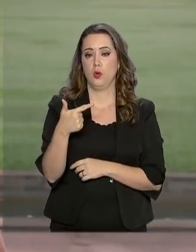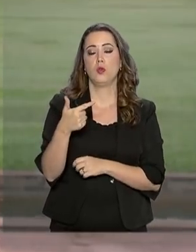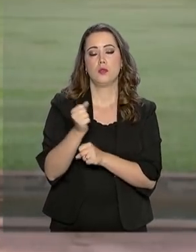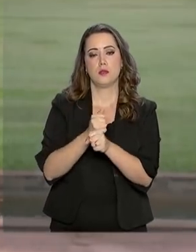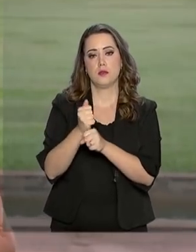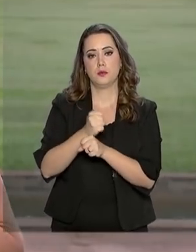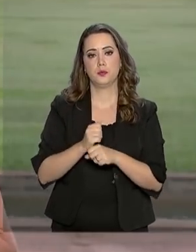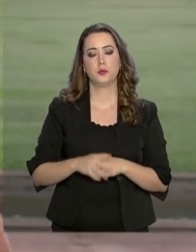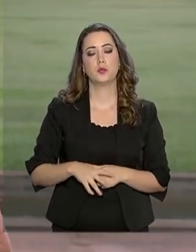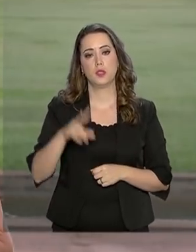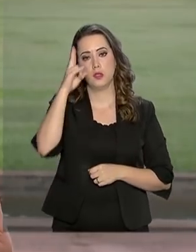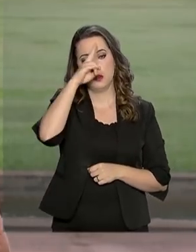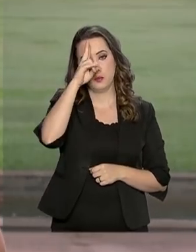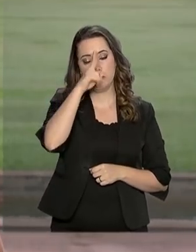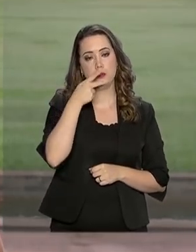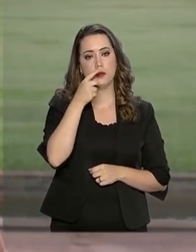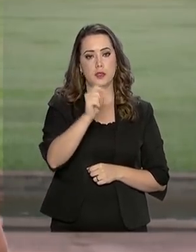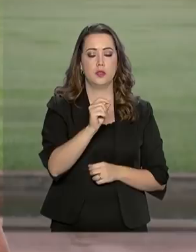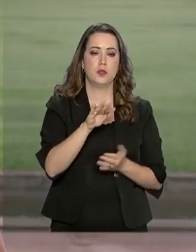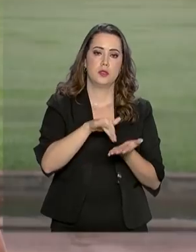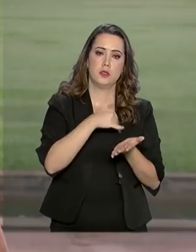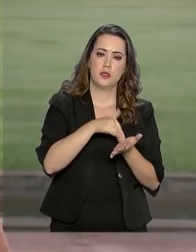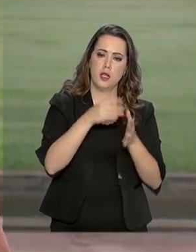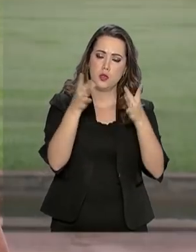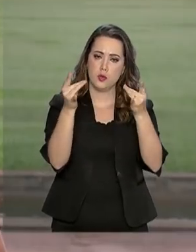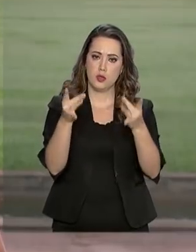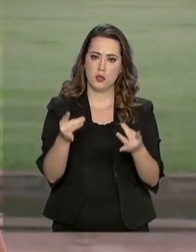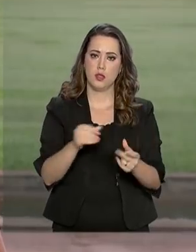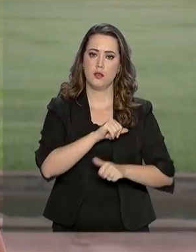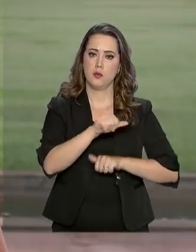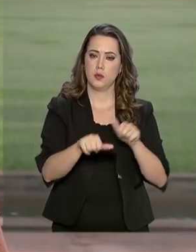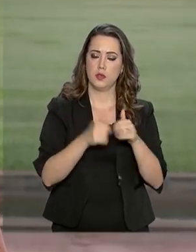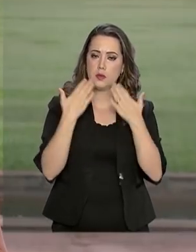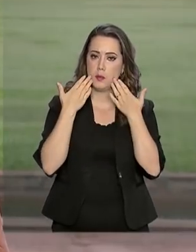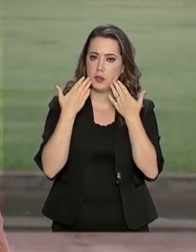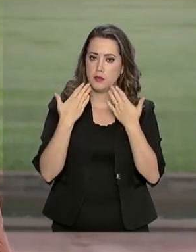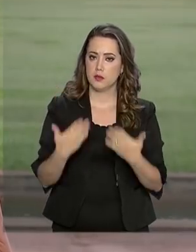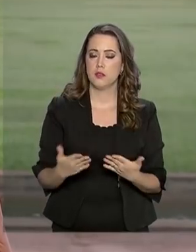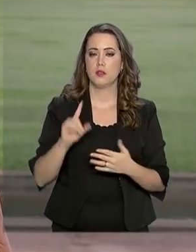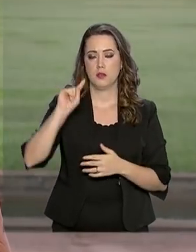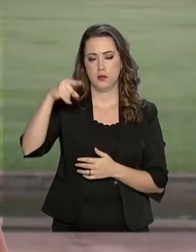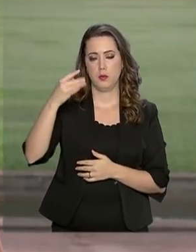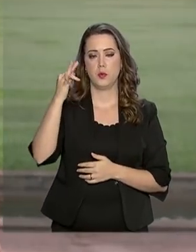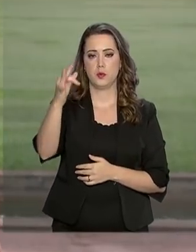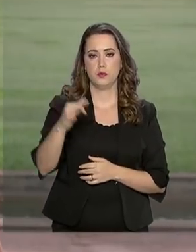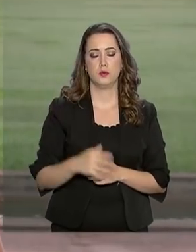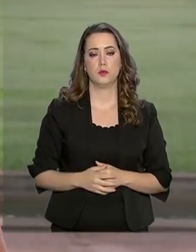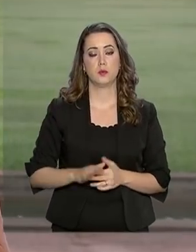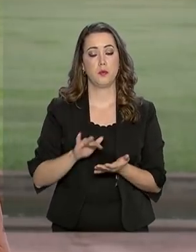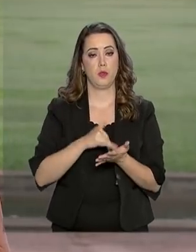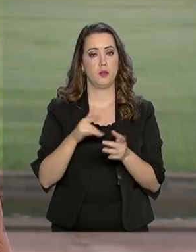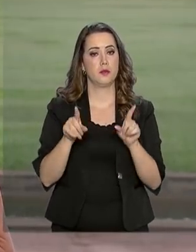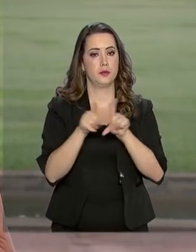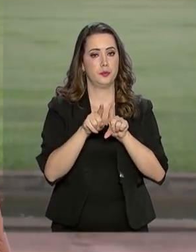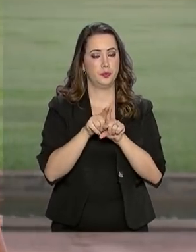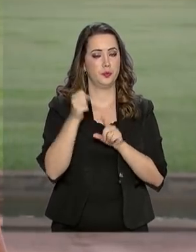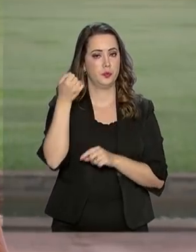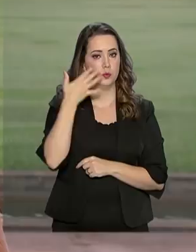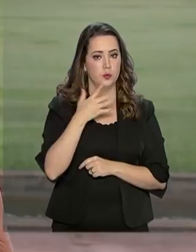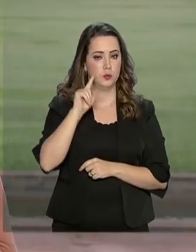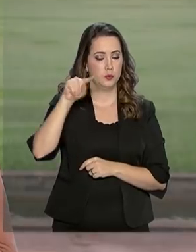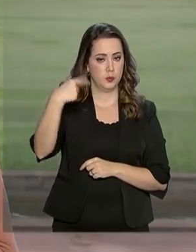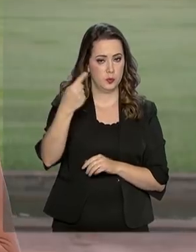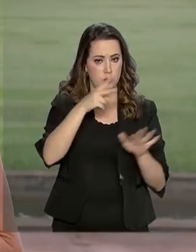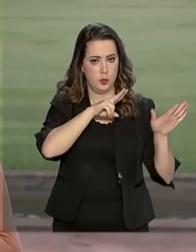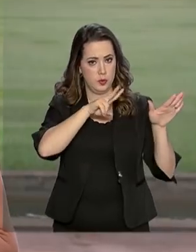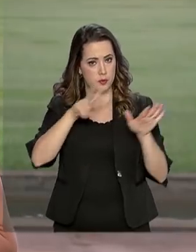anos. Lembrando que, como disse o secretário, esses detalhes da reforma serão apresentados posteriormente. O secretário disse ainda que na